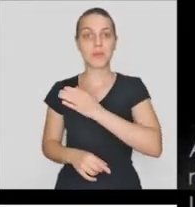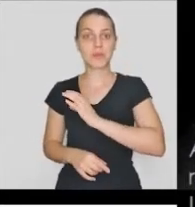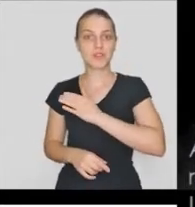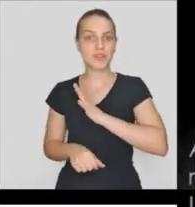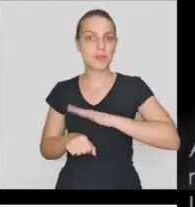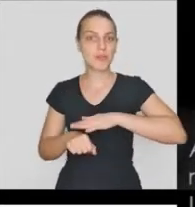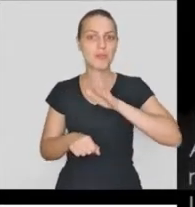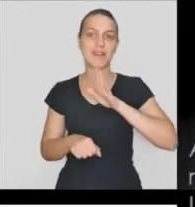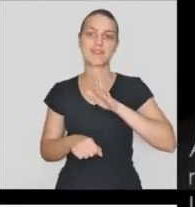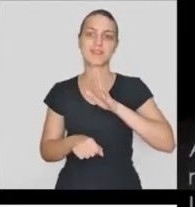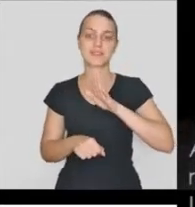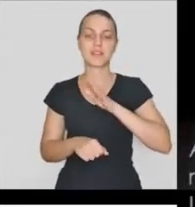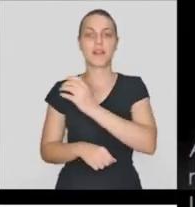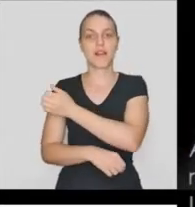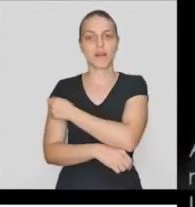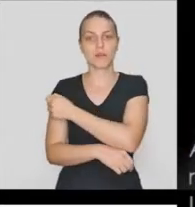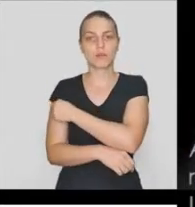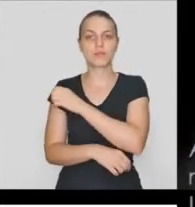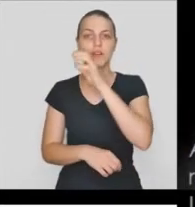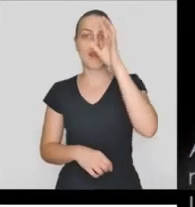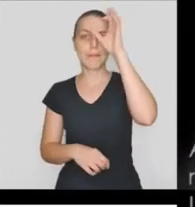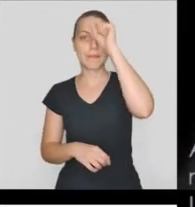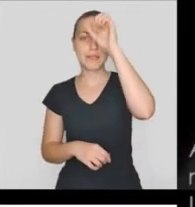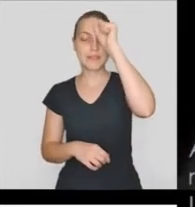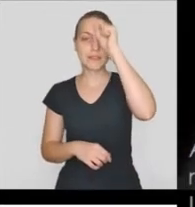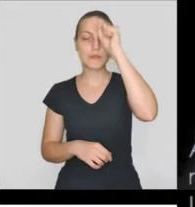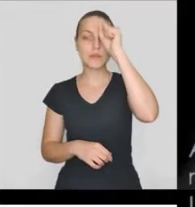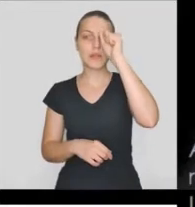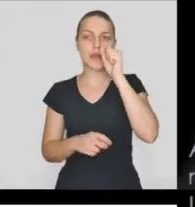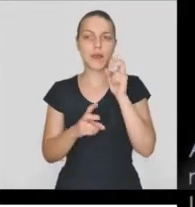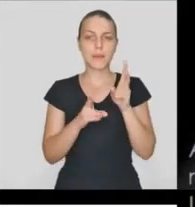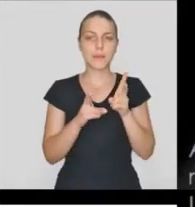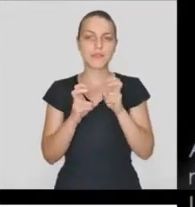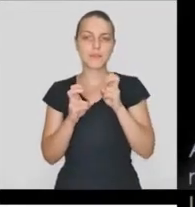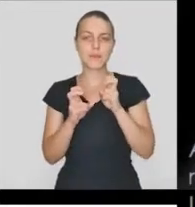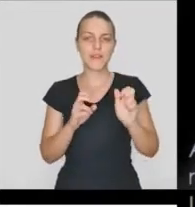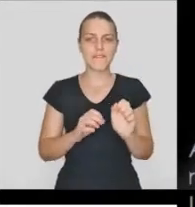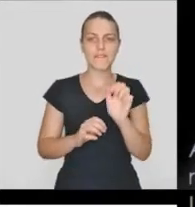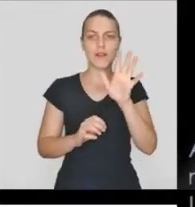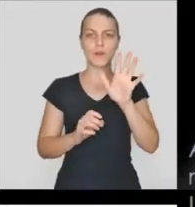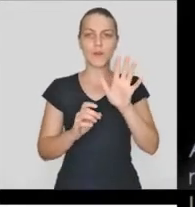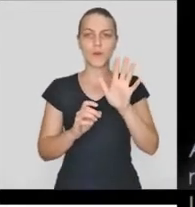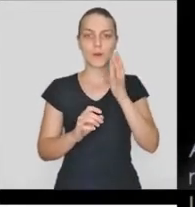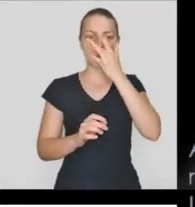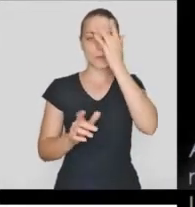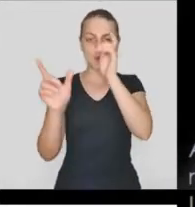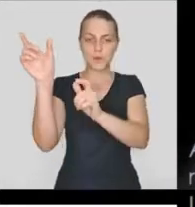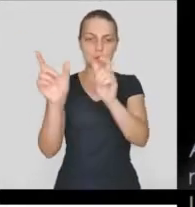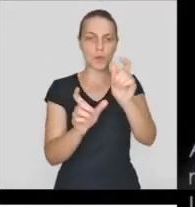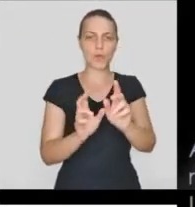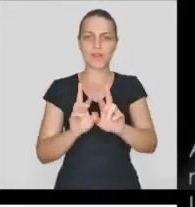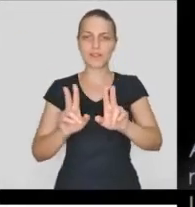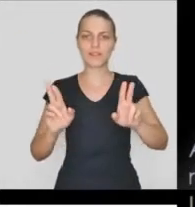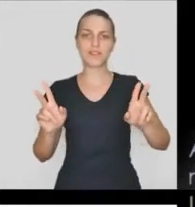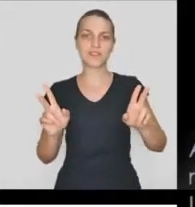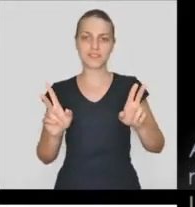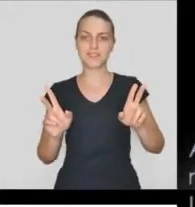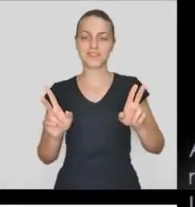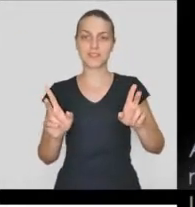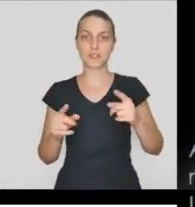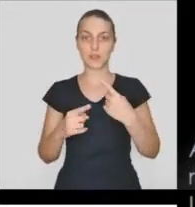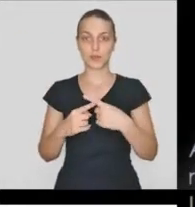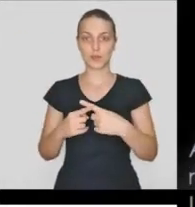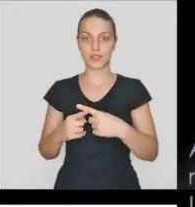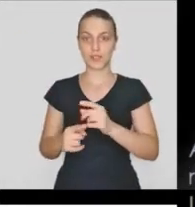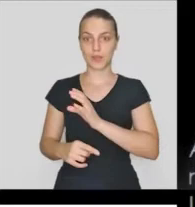Os alunos aprenderam a reconhecer os valores daqueles que eram diferentes deles. Porque a